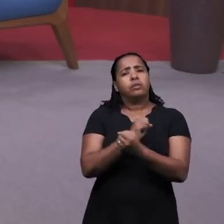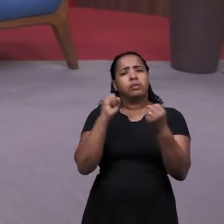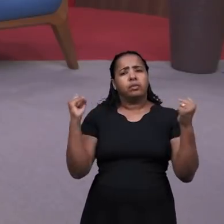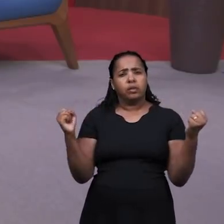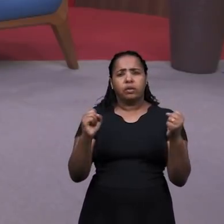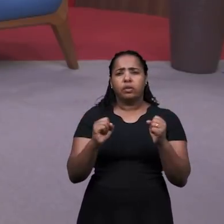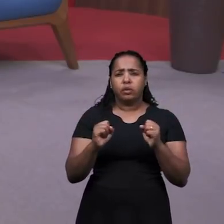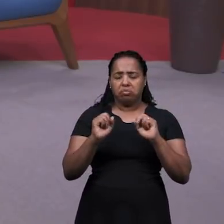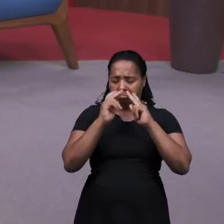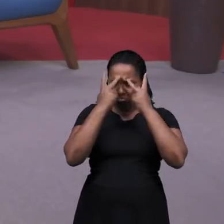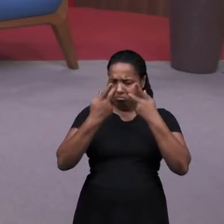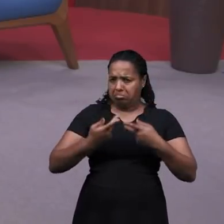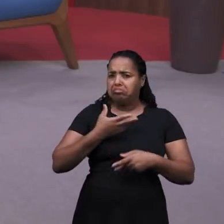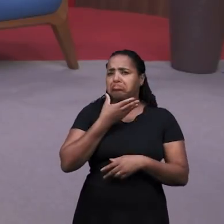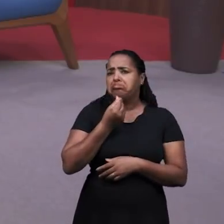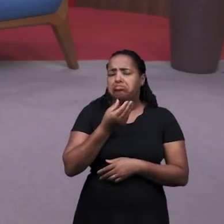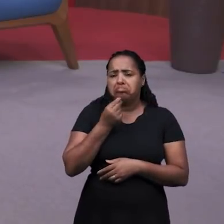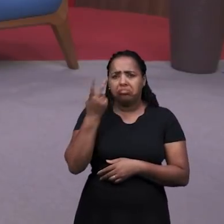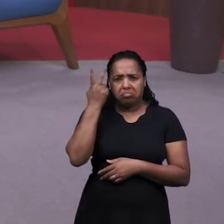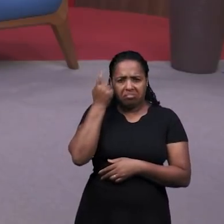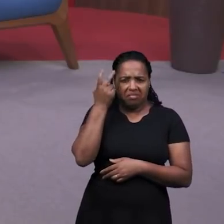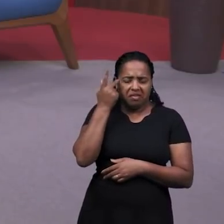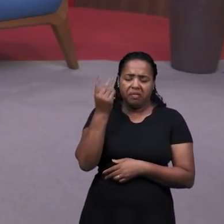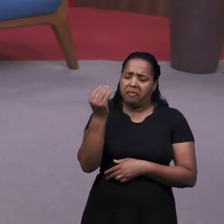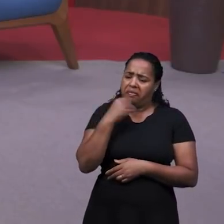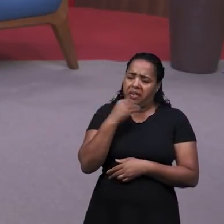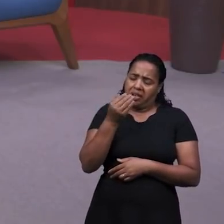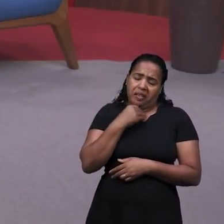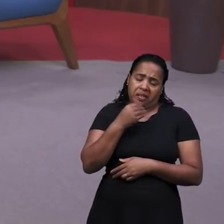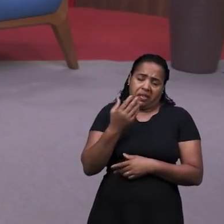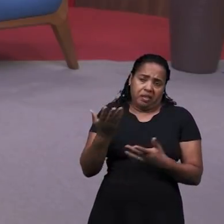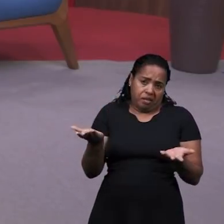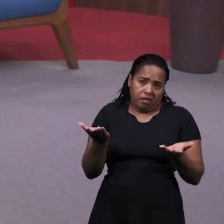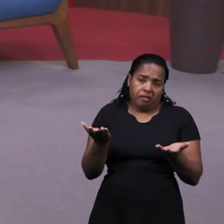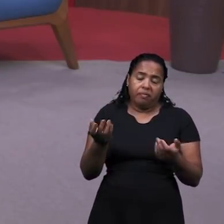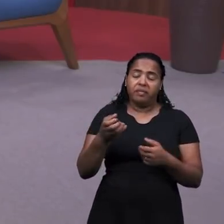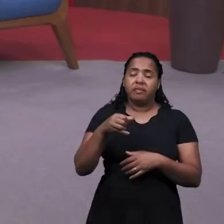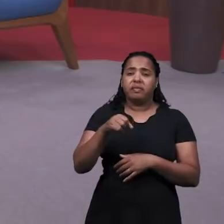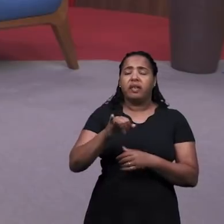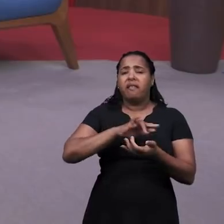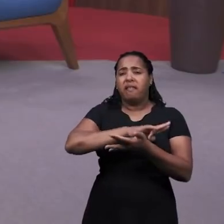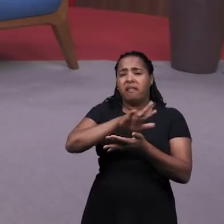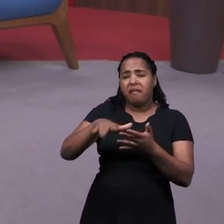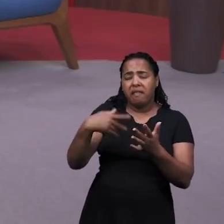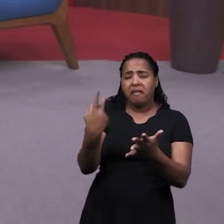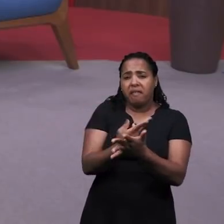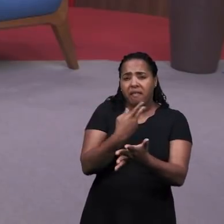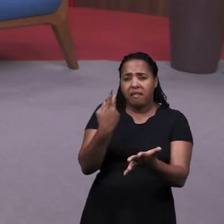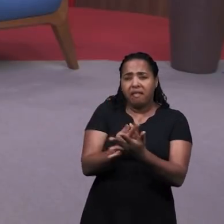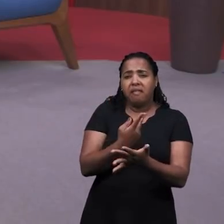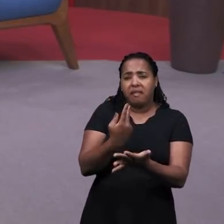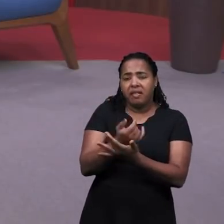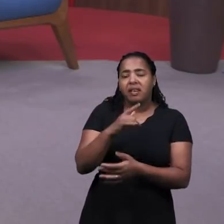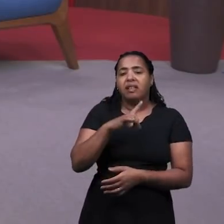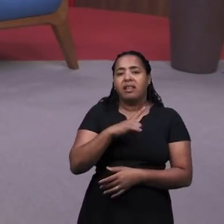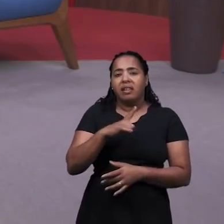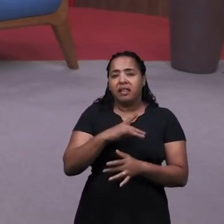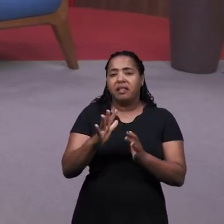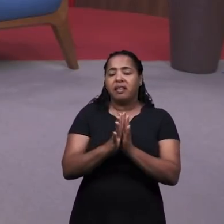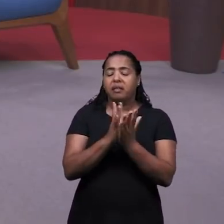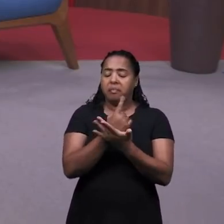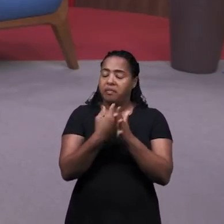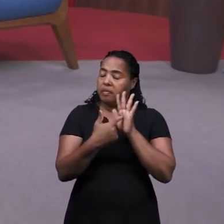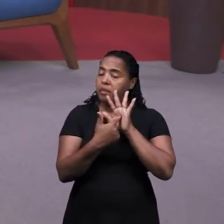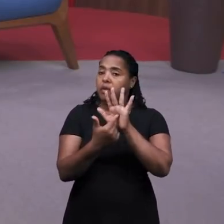homem comum, sujeito às fraquezas, diga-se, cometeu muitos erros que a Bíblia